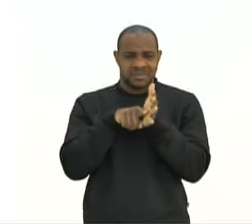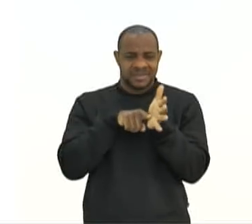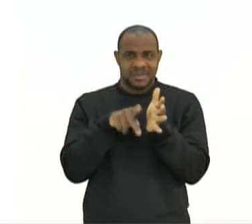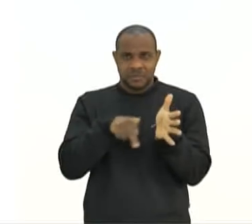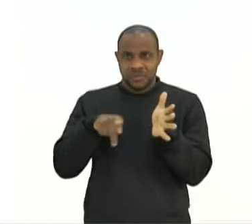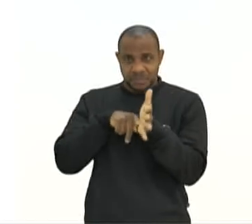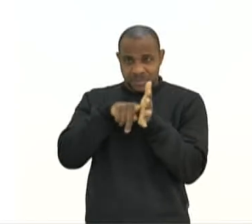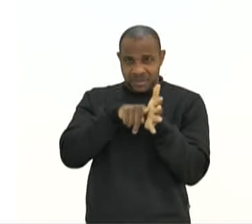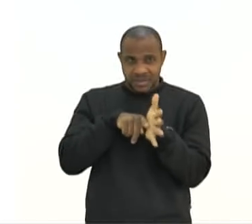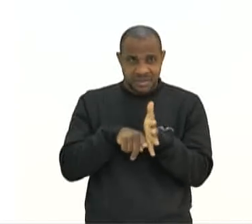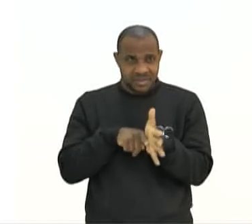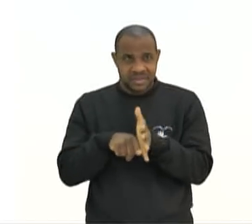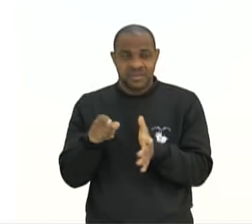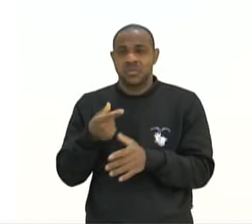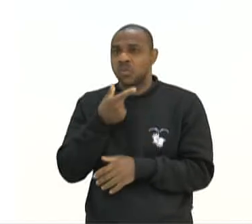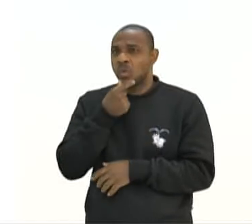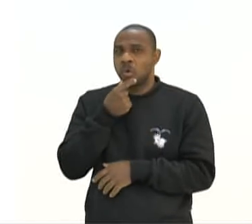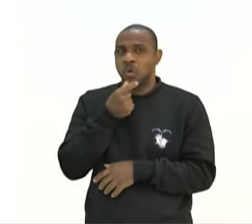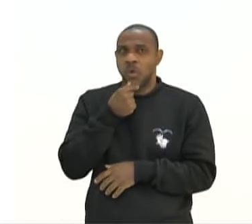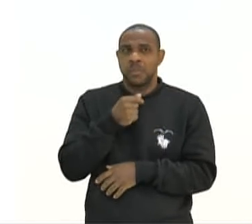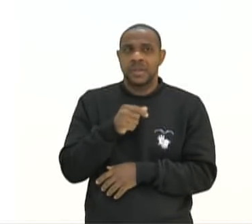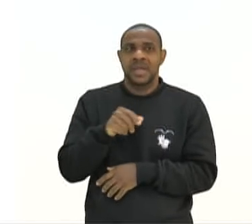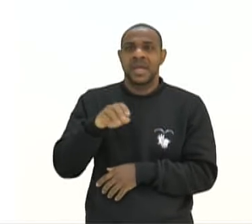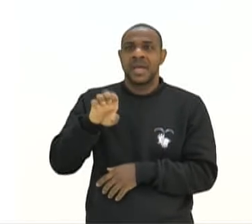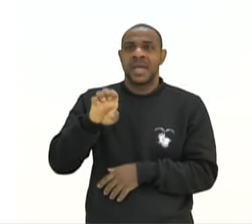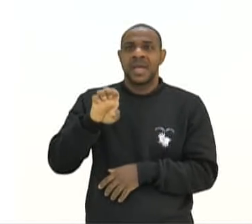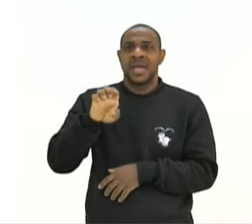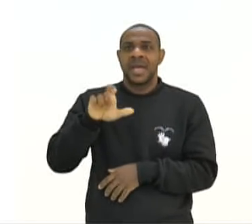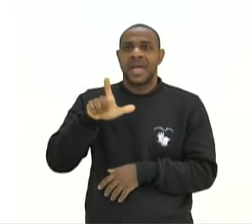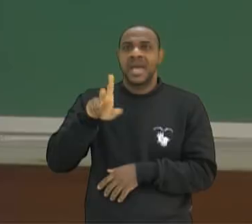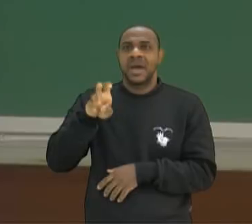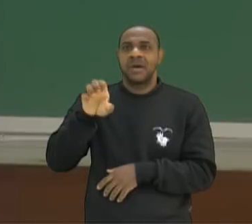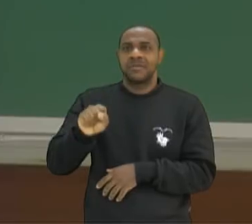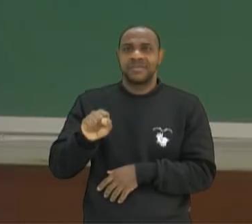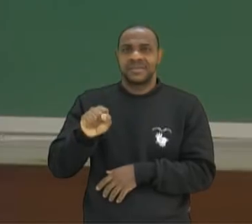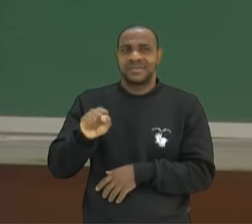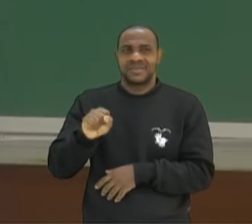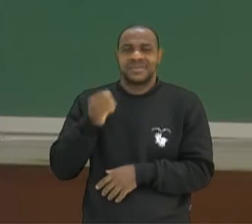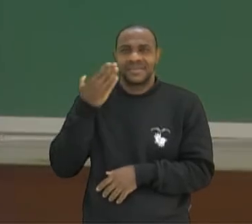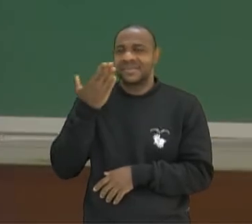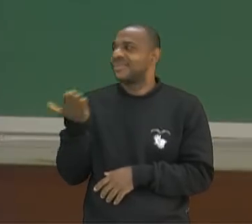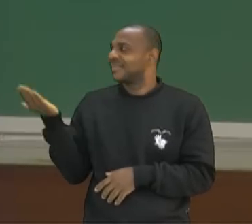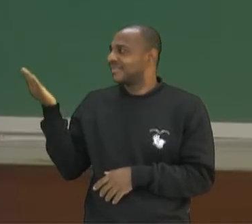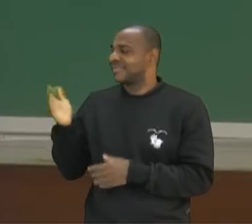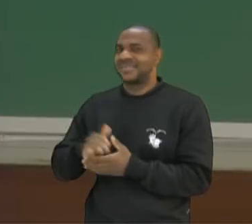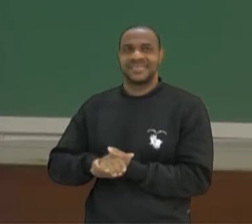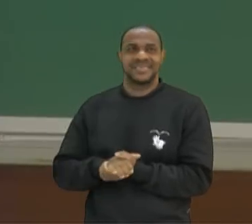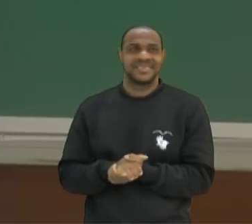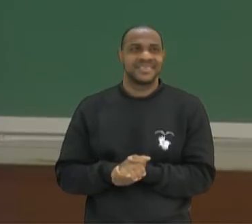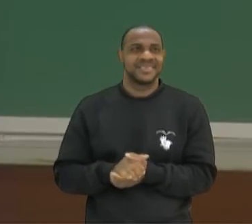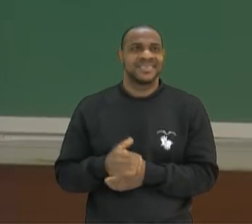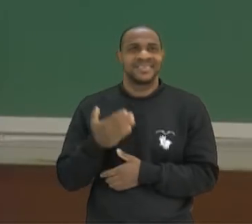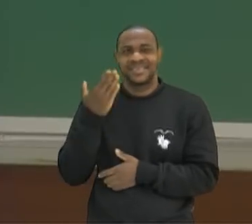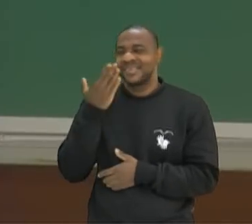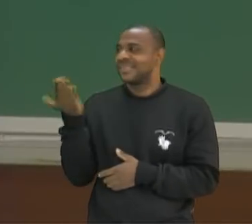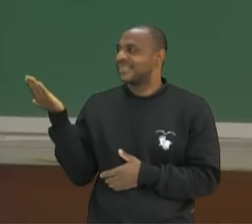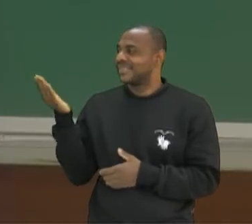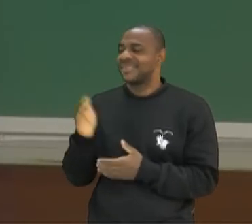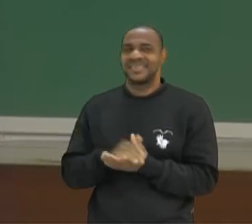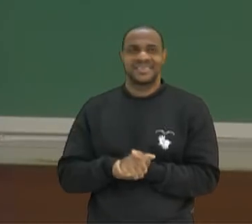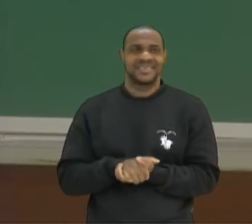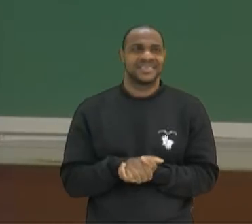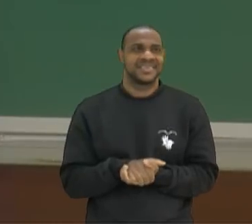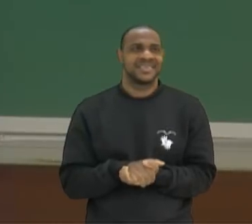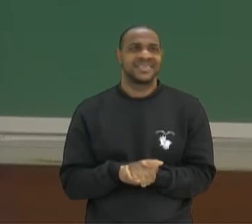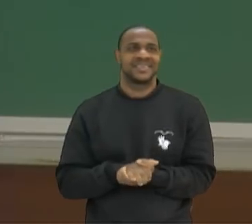o Elvis Presley, ele canta essa música, acreditam? If I can dream of a